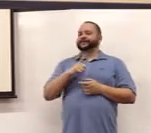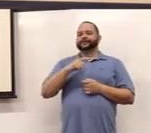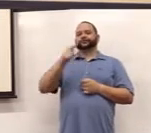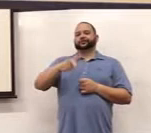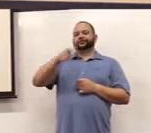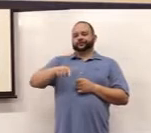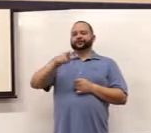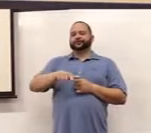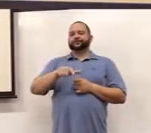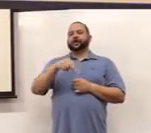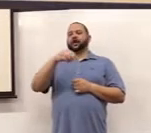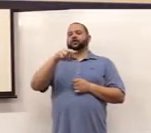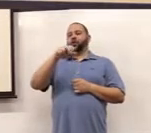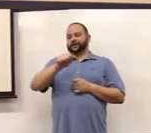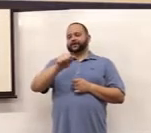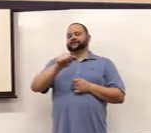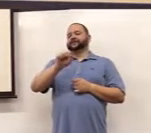vezes repetido, variado.